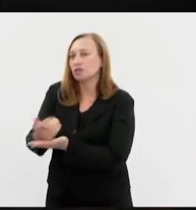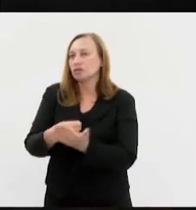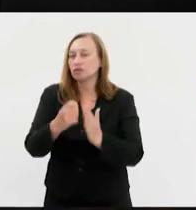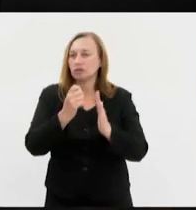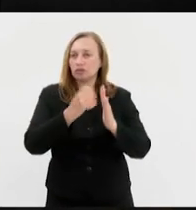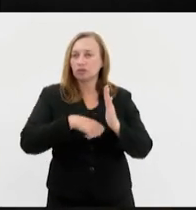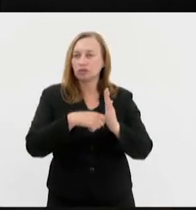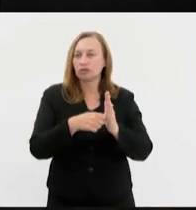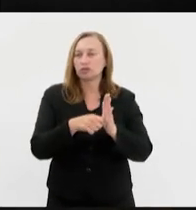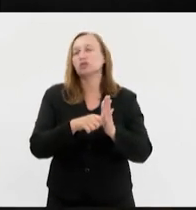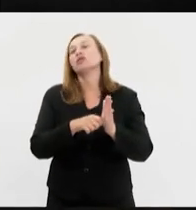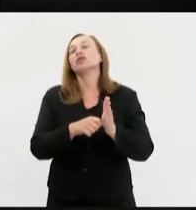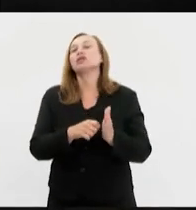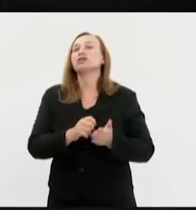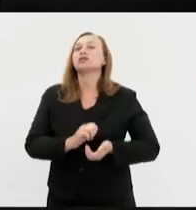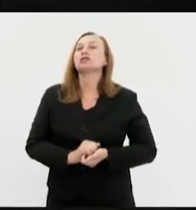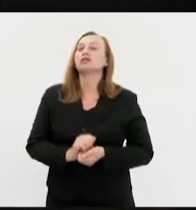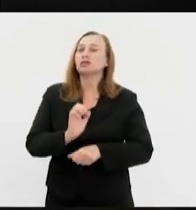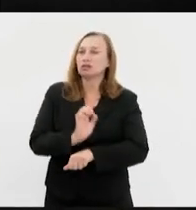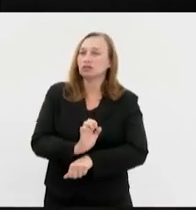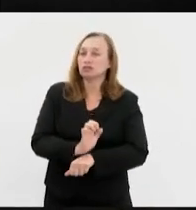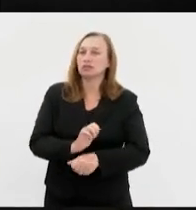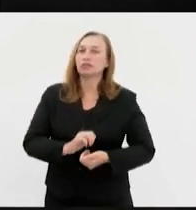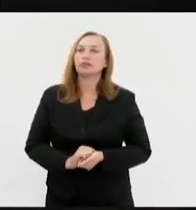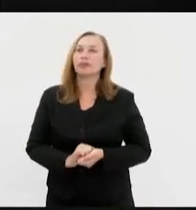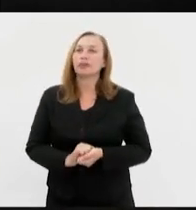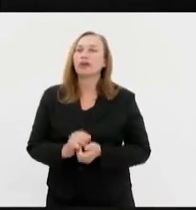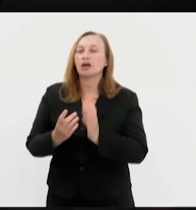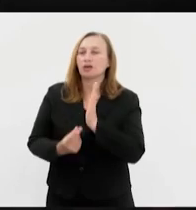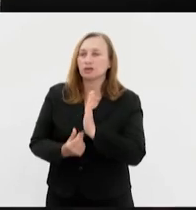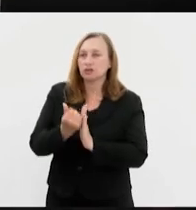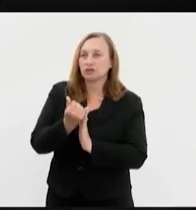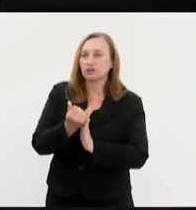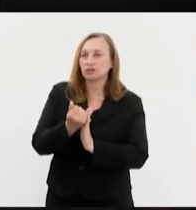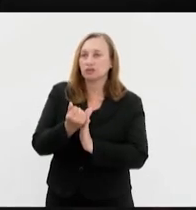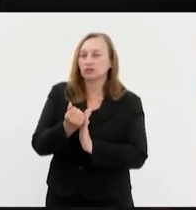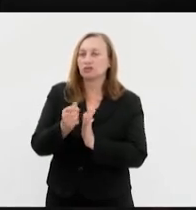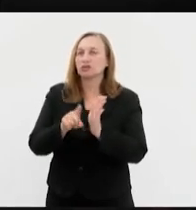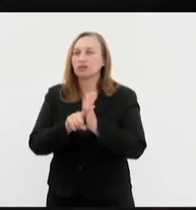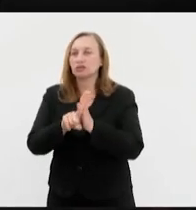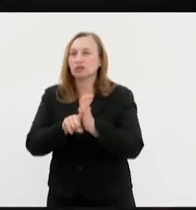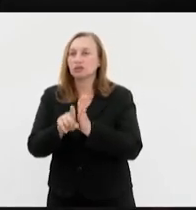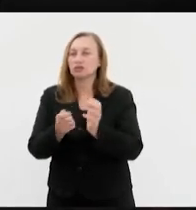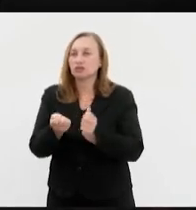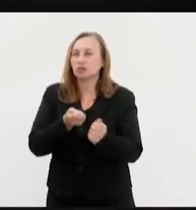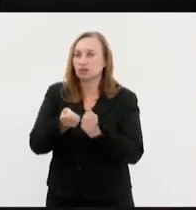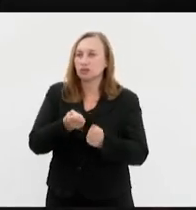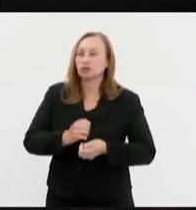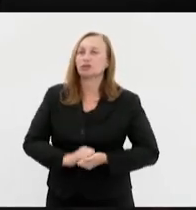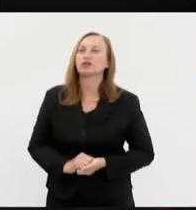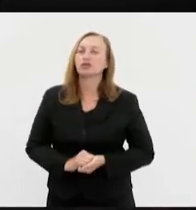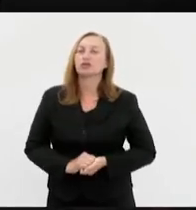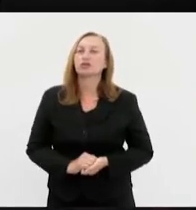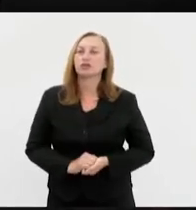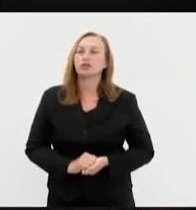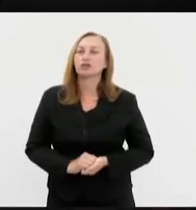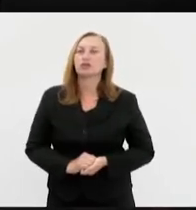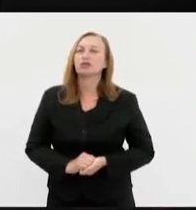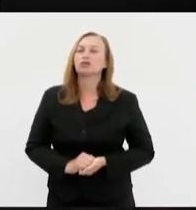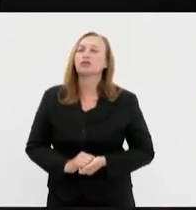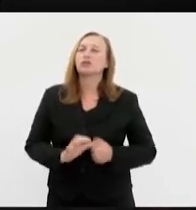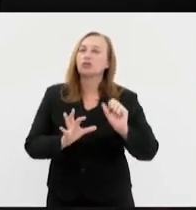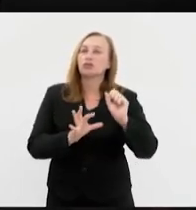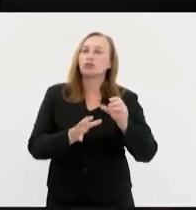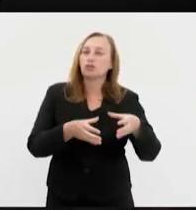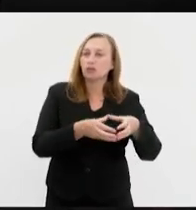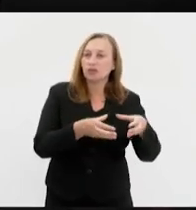de Fiscalização dos Tributos Estaduais e de Orçamento, Finanças, Fiscalização Financeira e Controle. Para emitir parecer pela Comissão